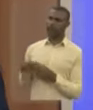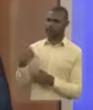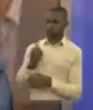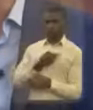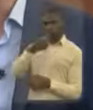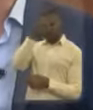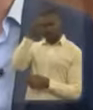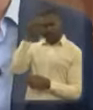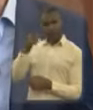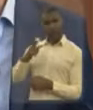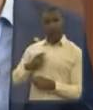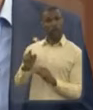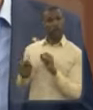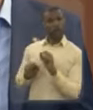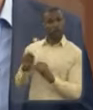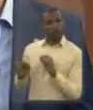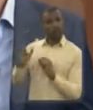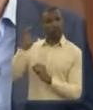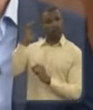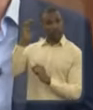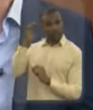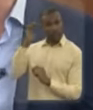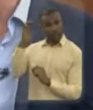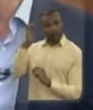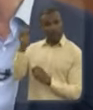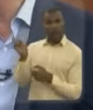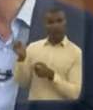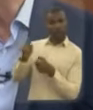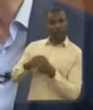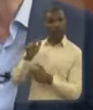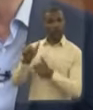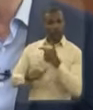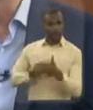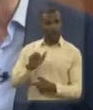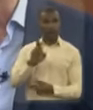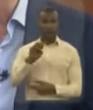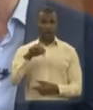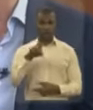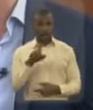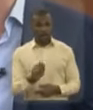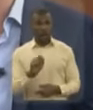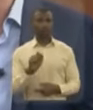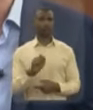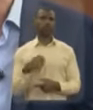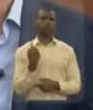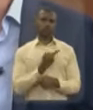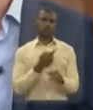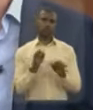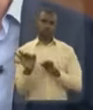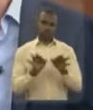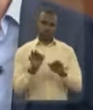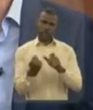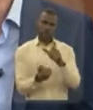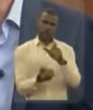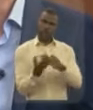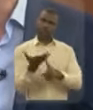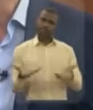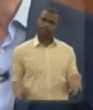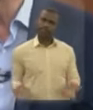o nosso governo vai ter é fazer com que Santo André volte a Gerar emprego e renda no meu governo nós vamos criar um plano de